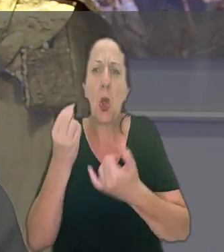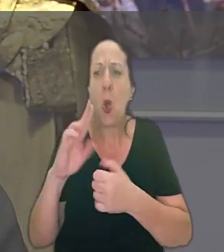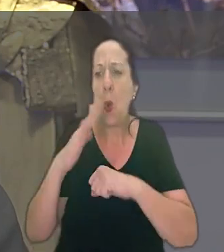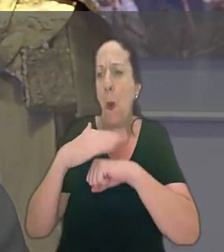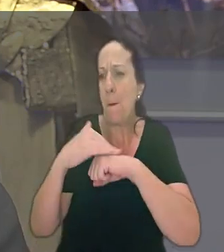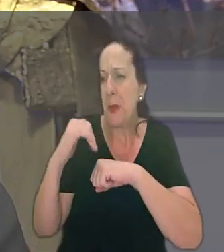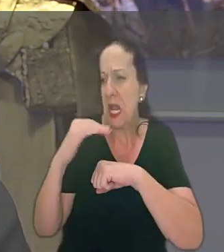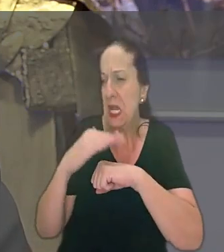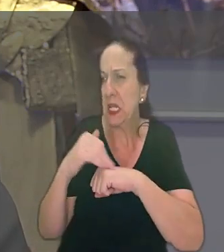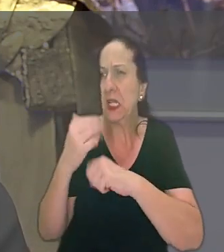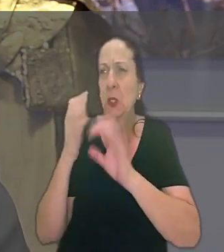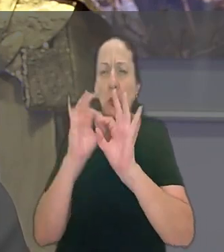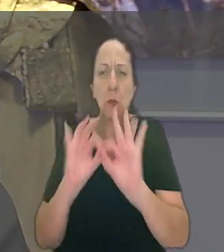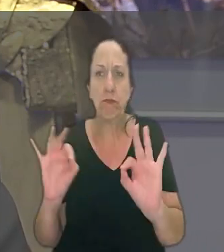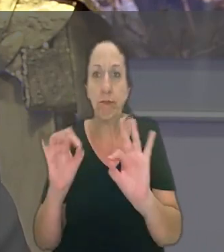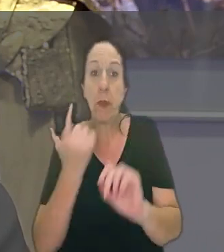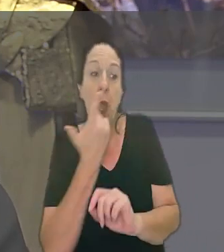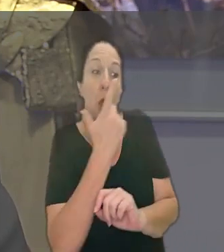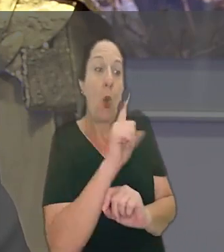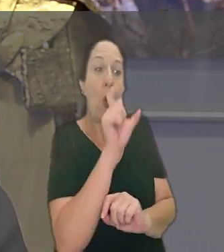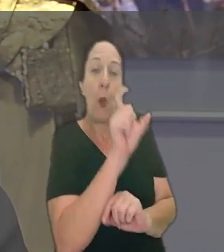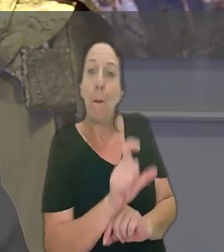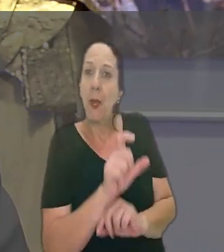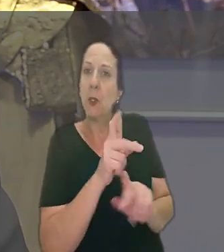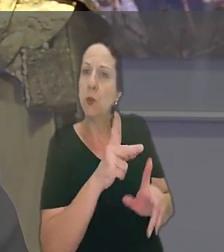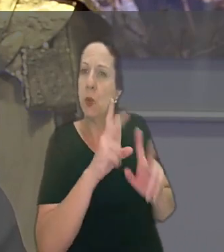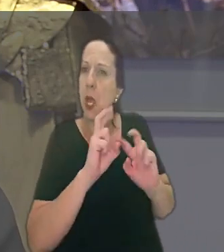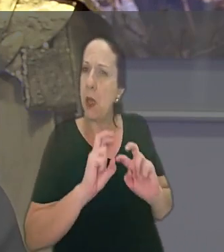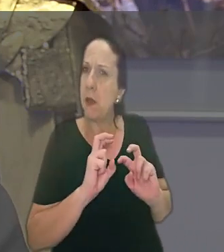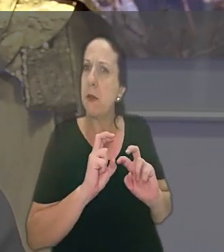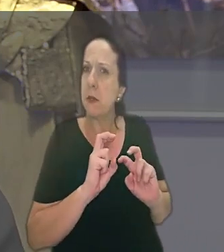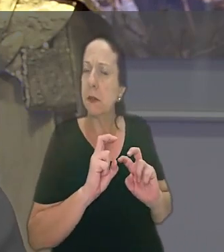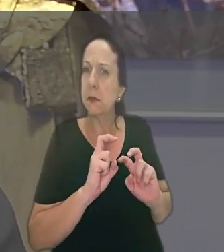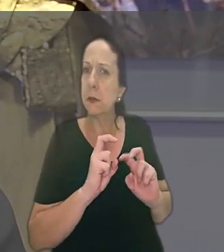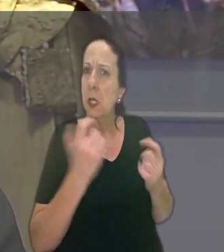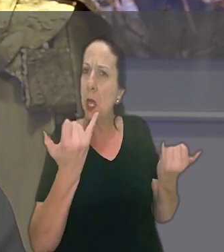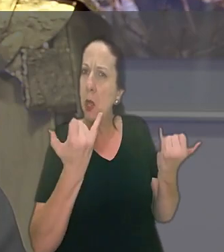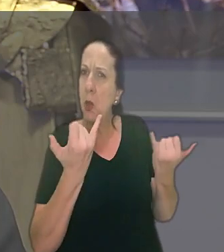ou um apelido, ou algo simples, para outra pessoa que recebe